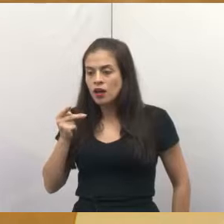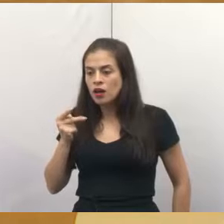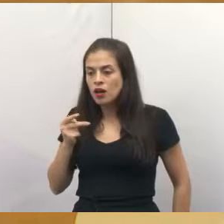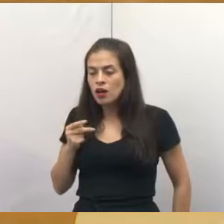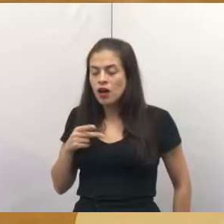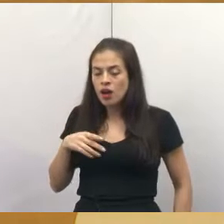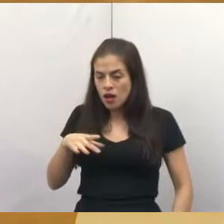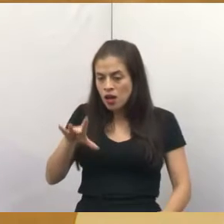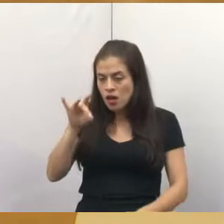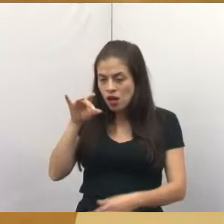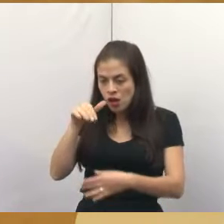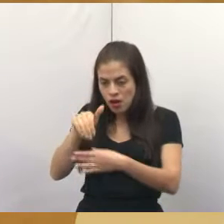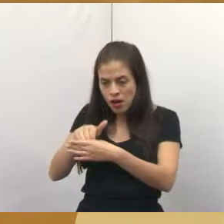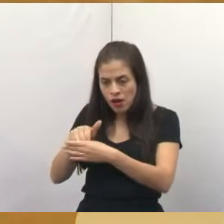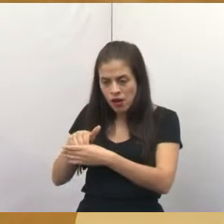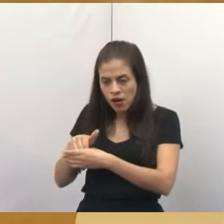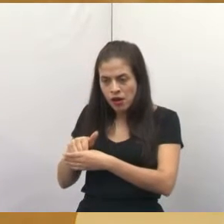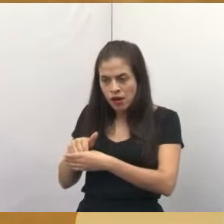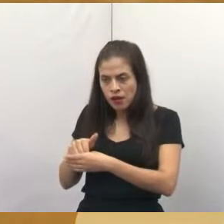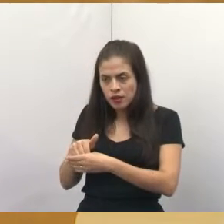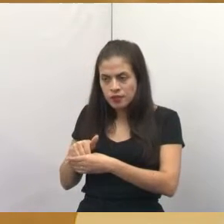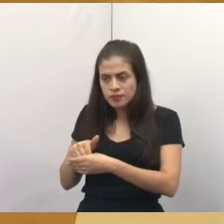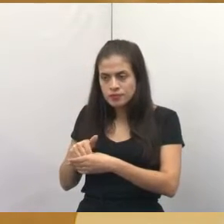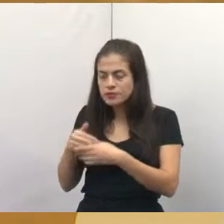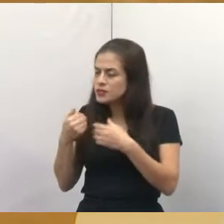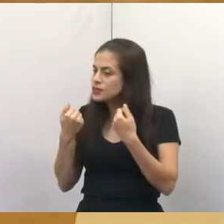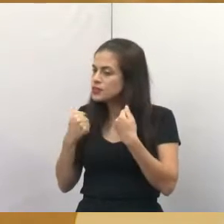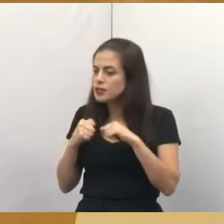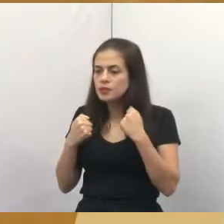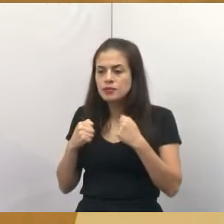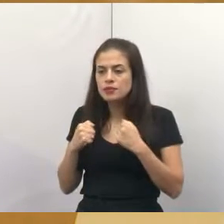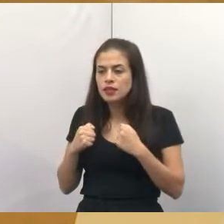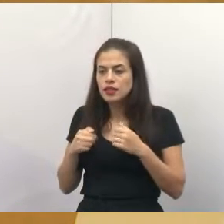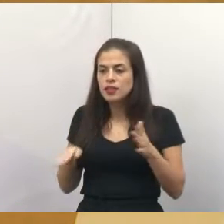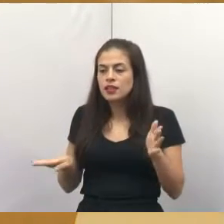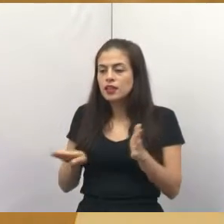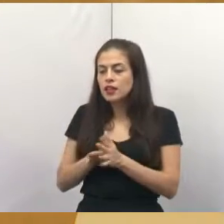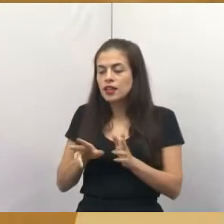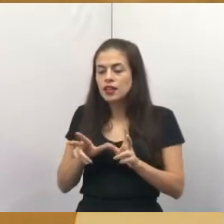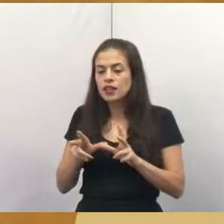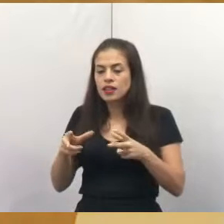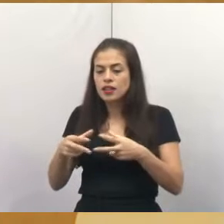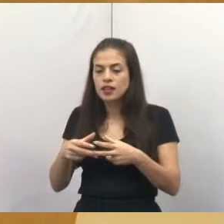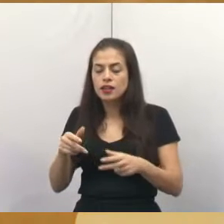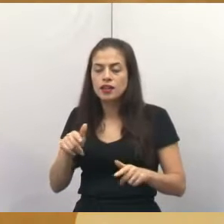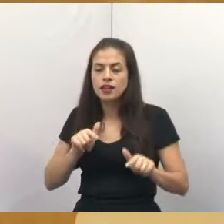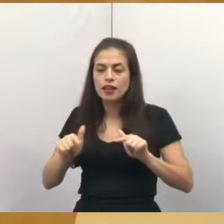eleito, ele não precisa estar aqui na Câmara. O povo entender como que é.